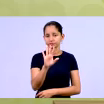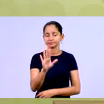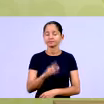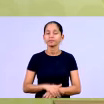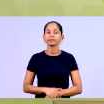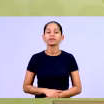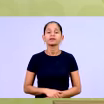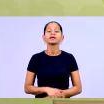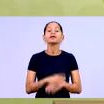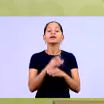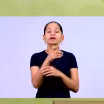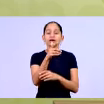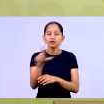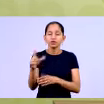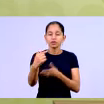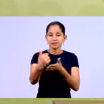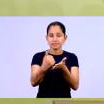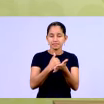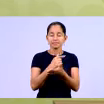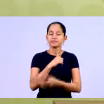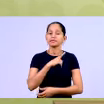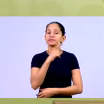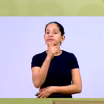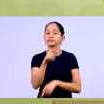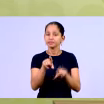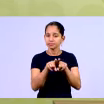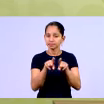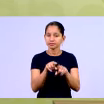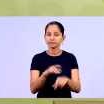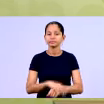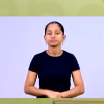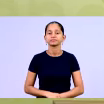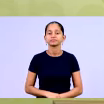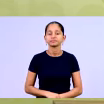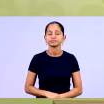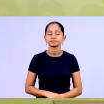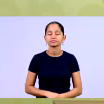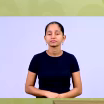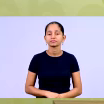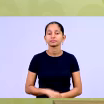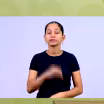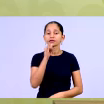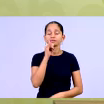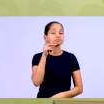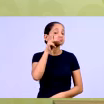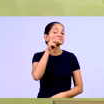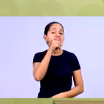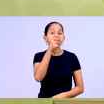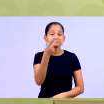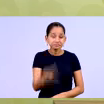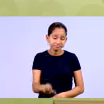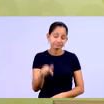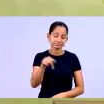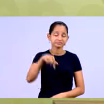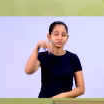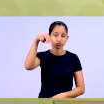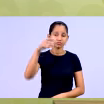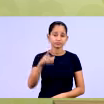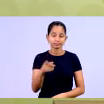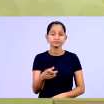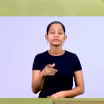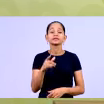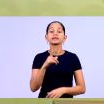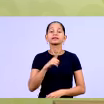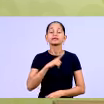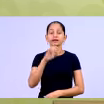E tem uma outra questão aqui também, que aqui do campus, aqui da Zona Norte, o